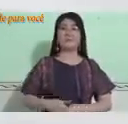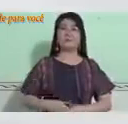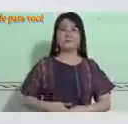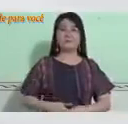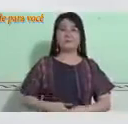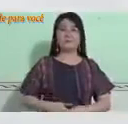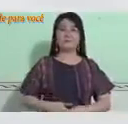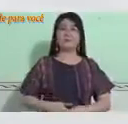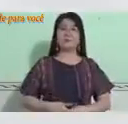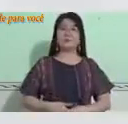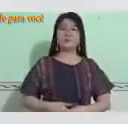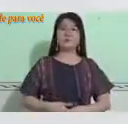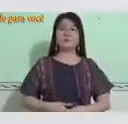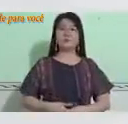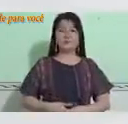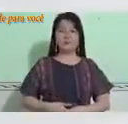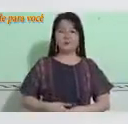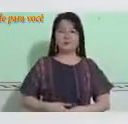PIOASGURE acento agudo